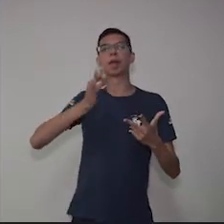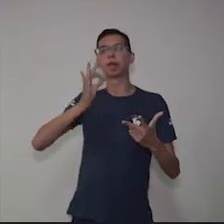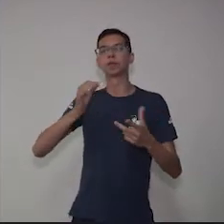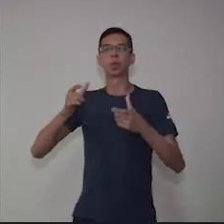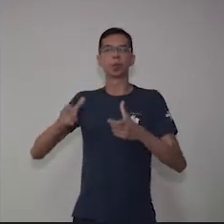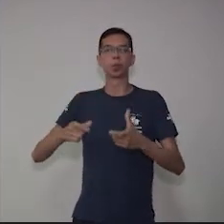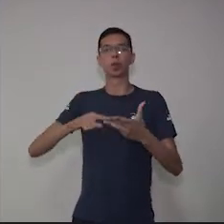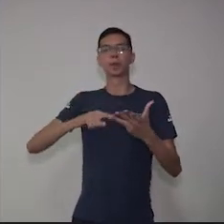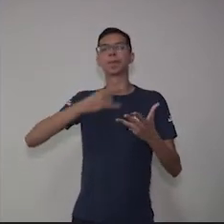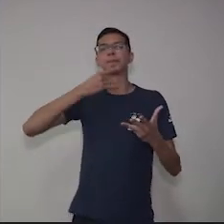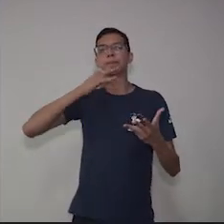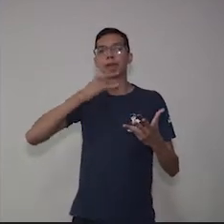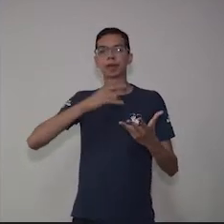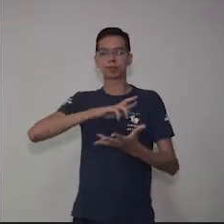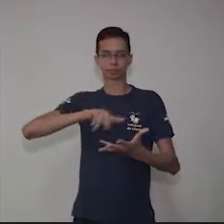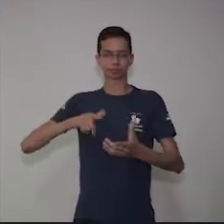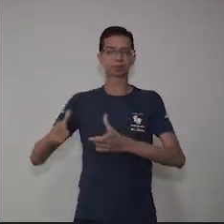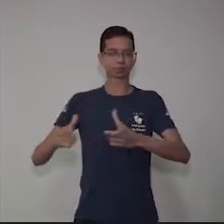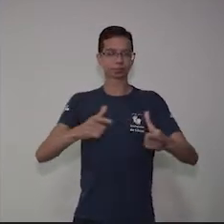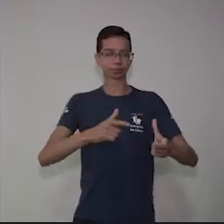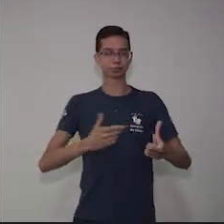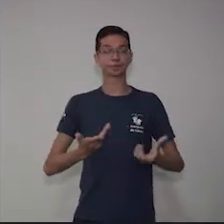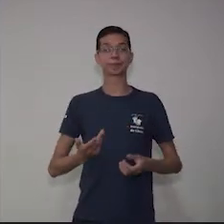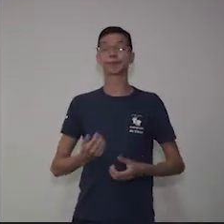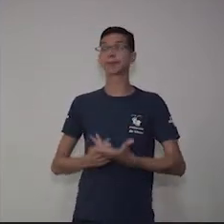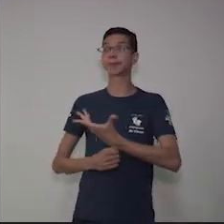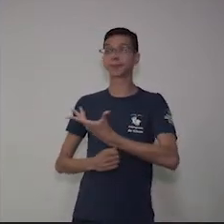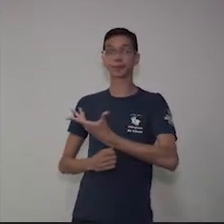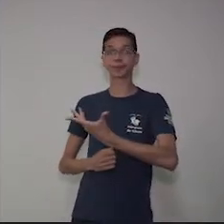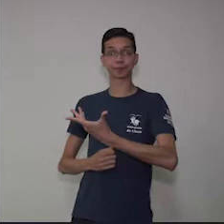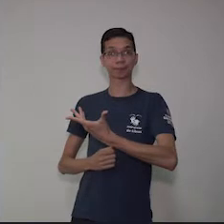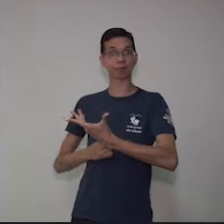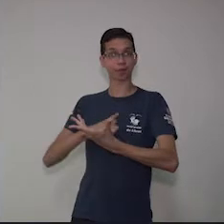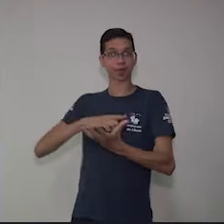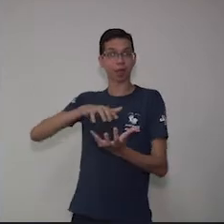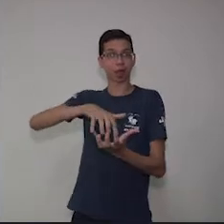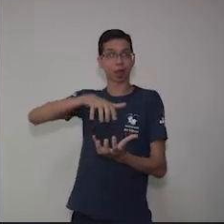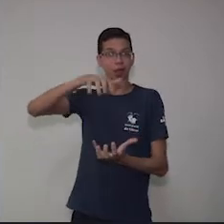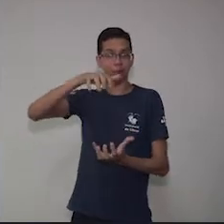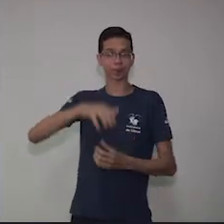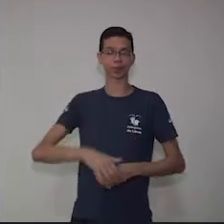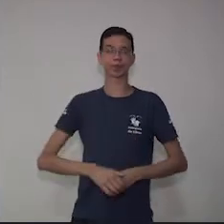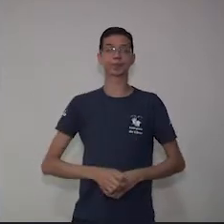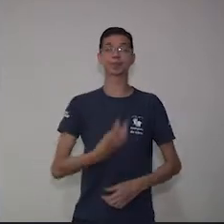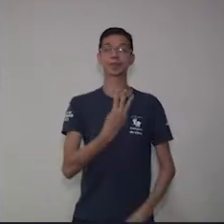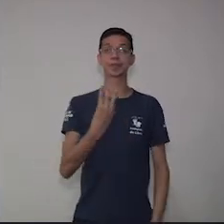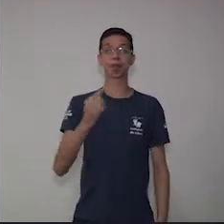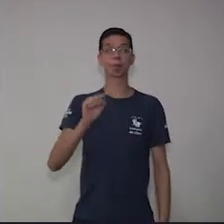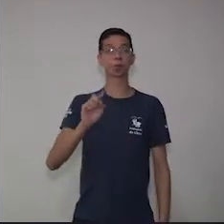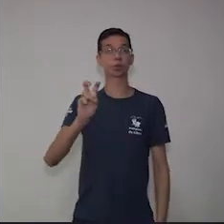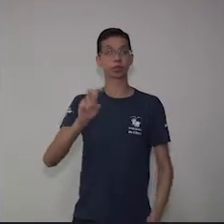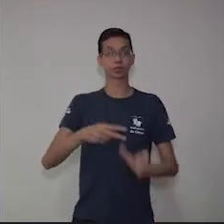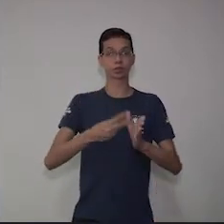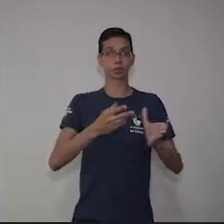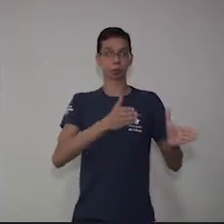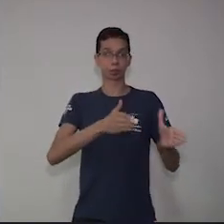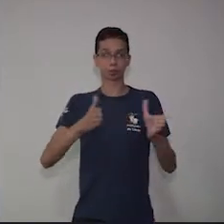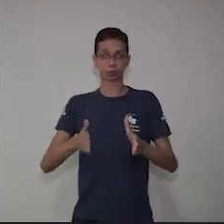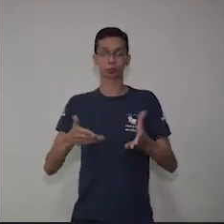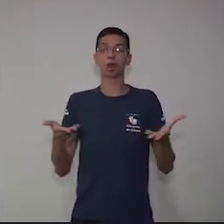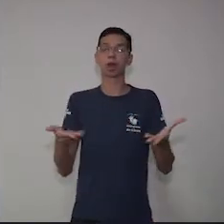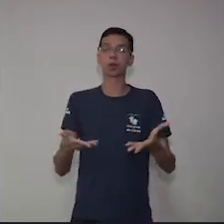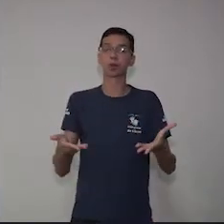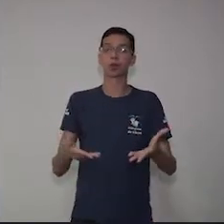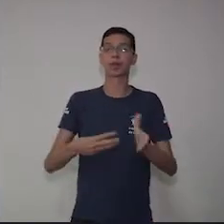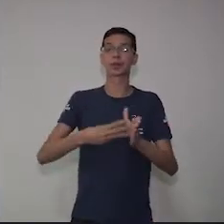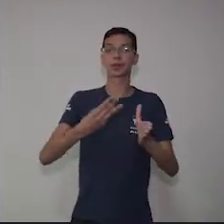de 2021. 32,4 na primeira fase, 33,5 na segunda e agora